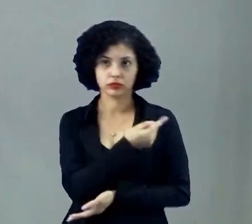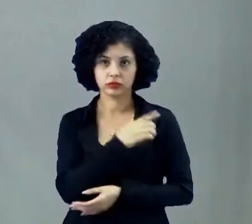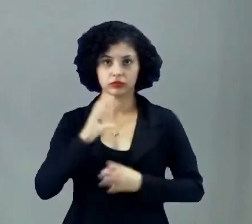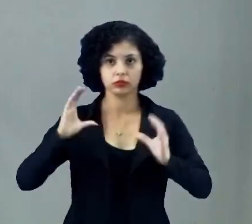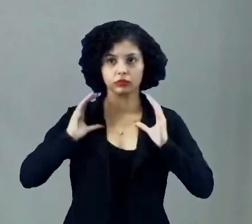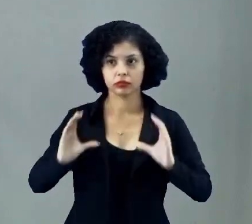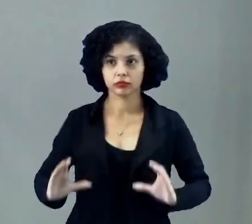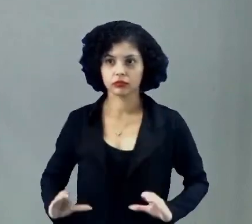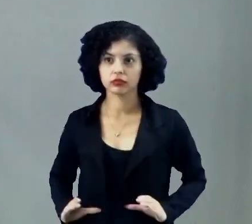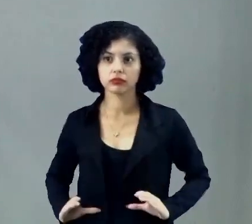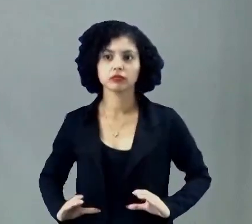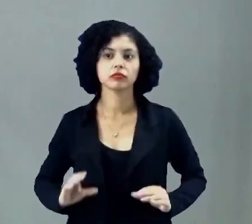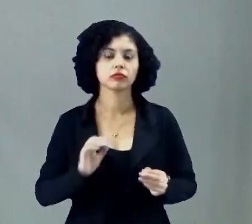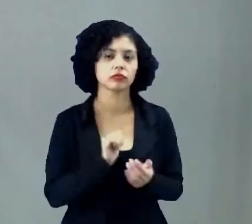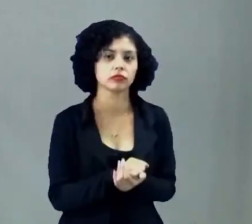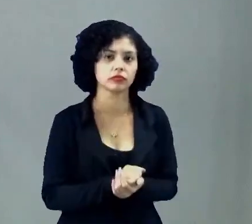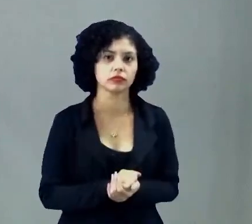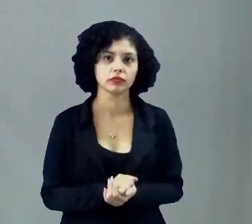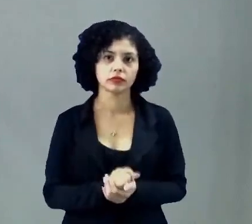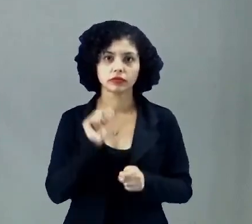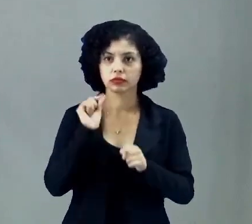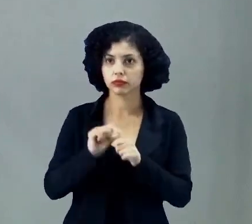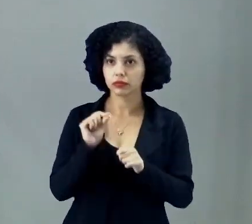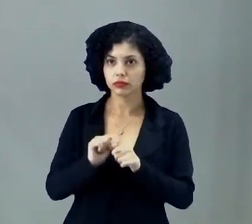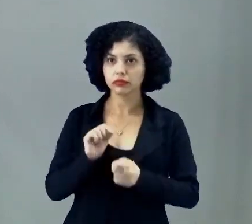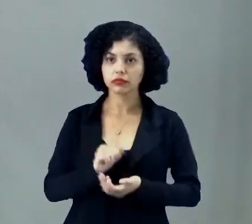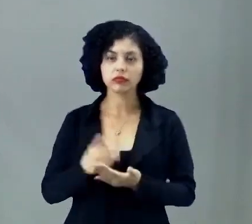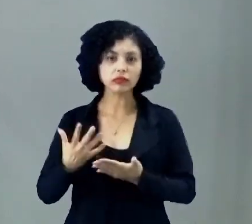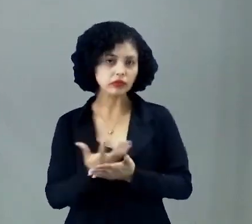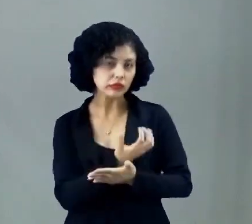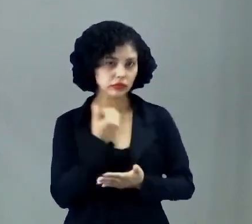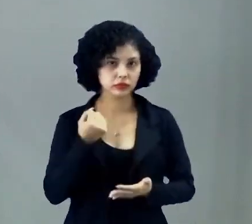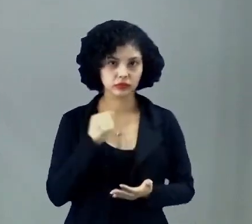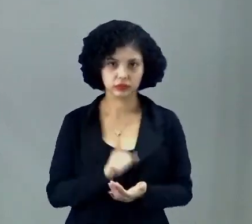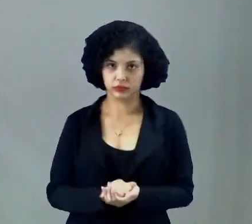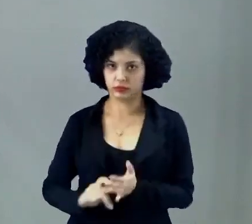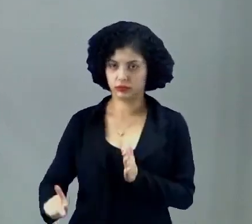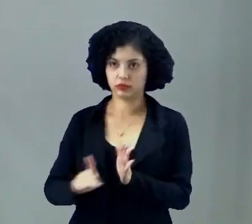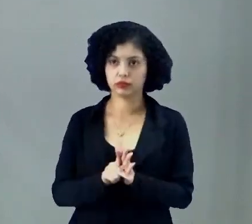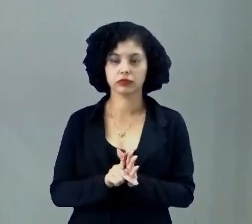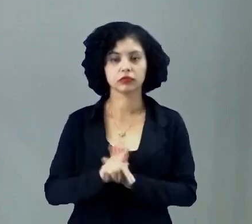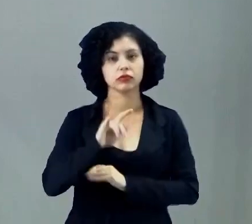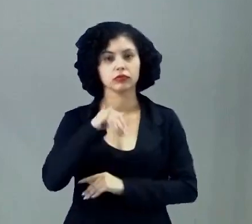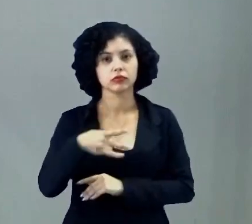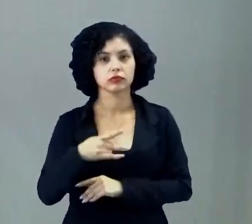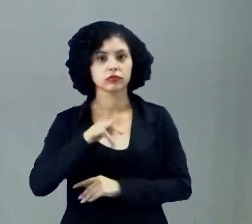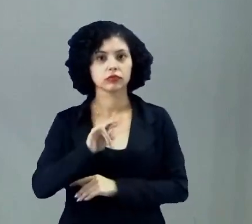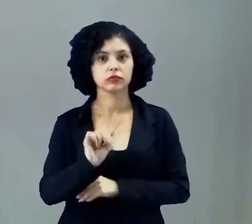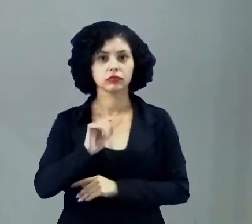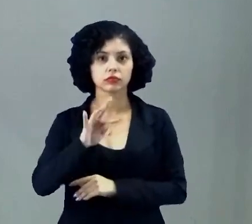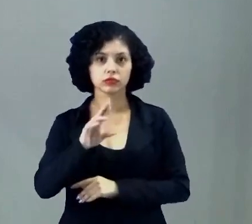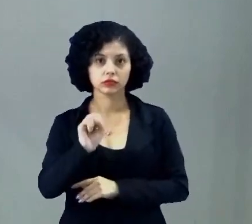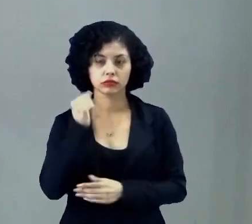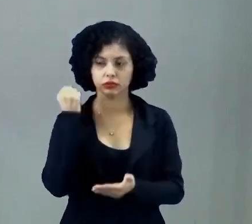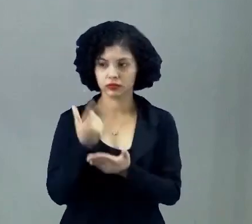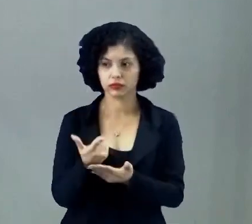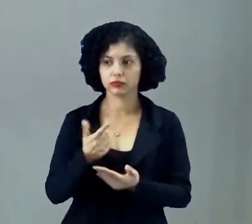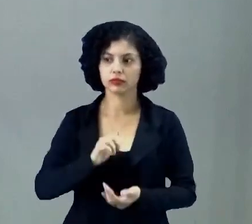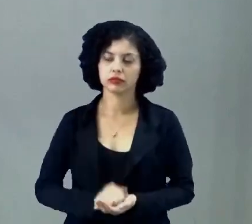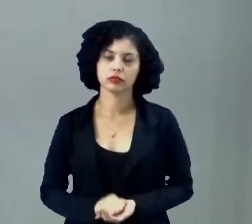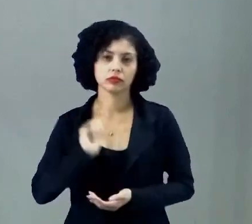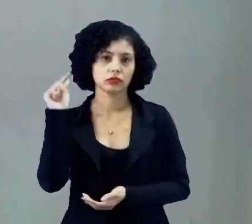enquanto cidadãos, né, nós fazemos o recolhimento justamente dos impostos, daquilo que nós